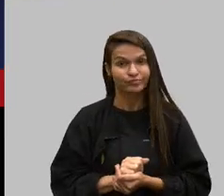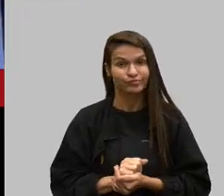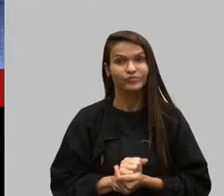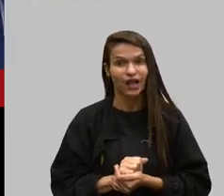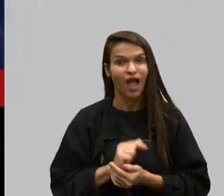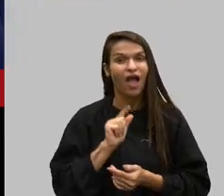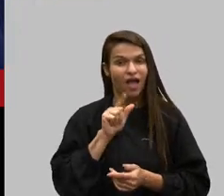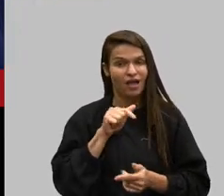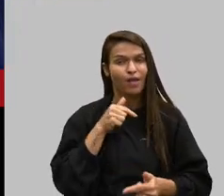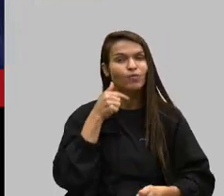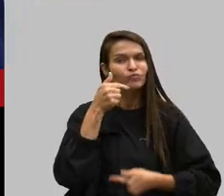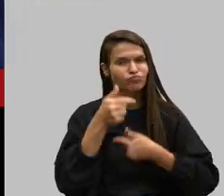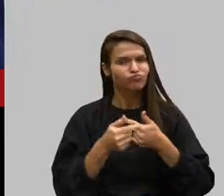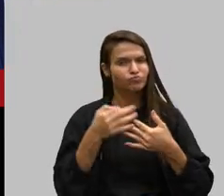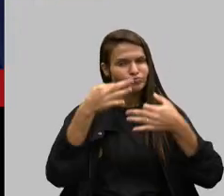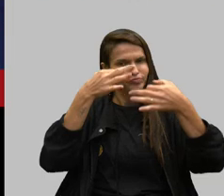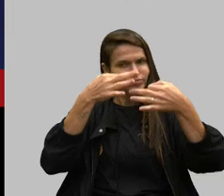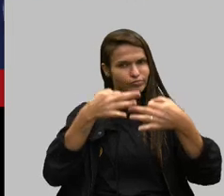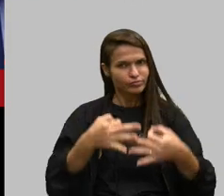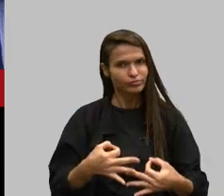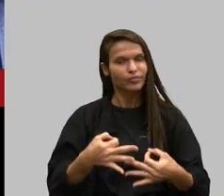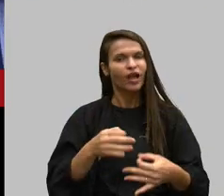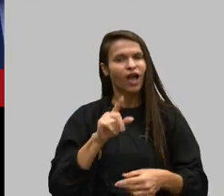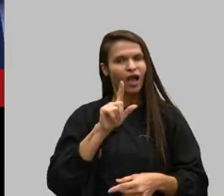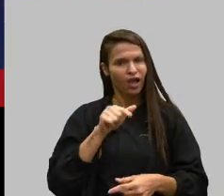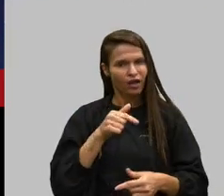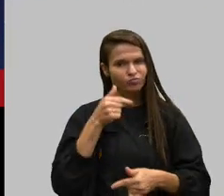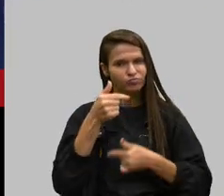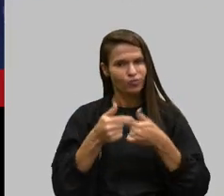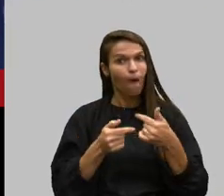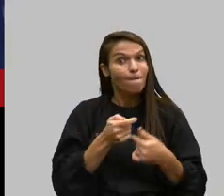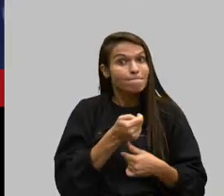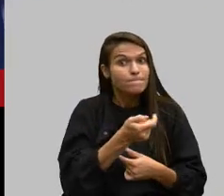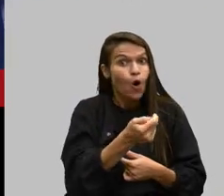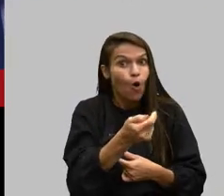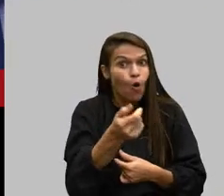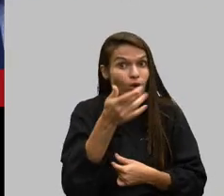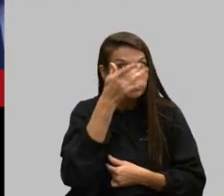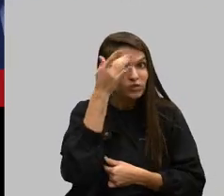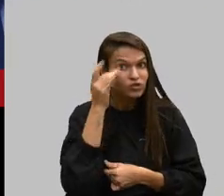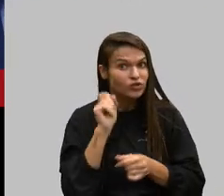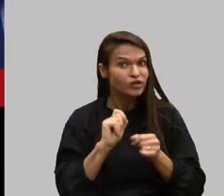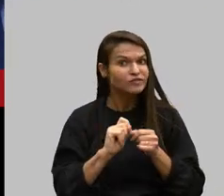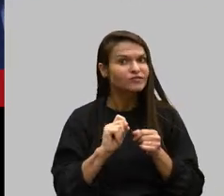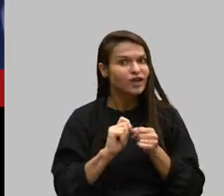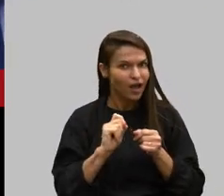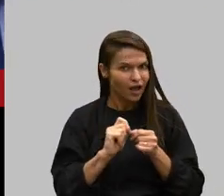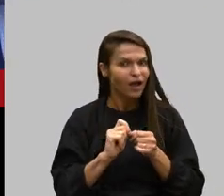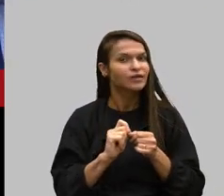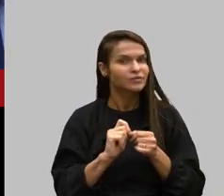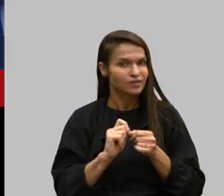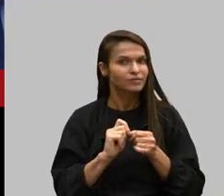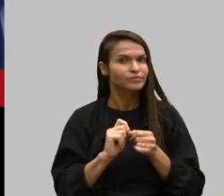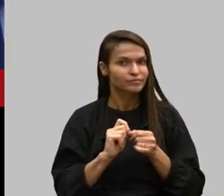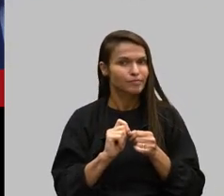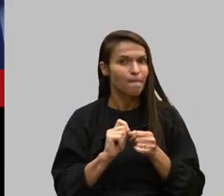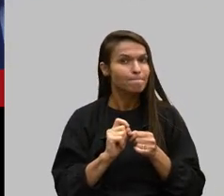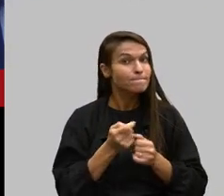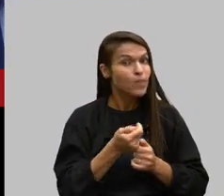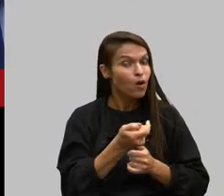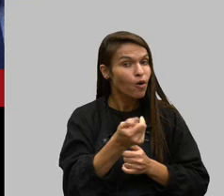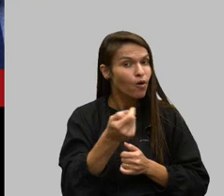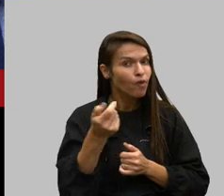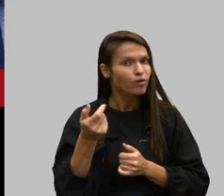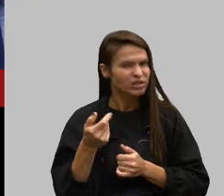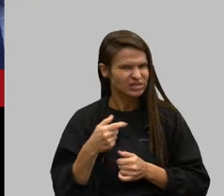trabalho digno é um trabalho que poucos fazem que poucos fazem e vem